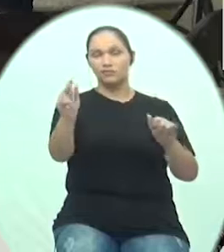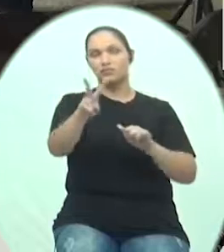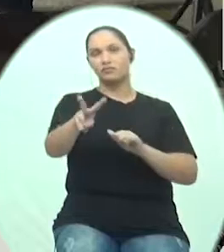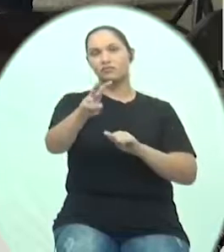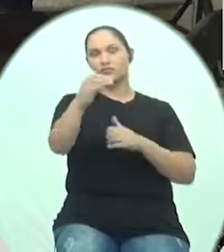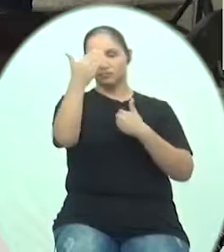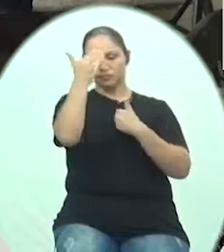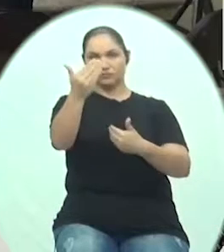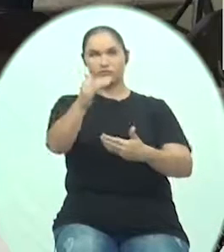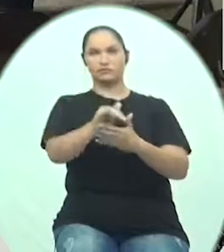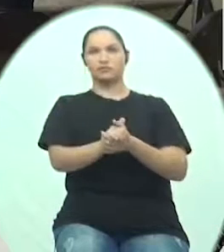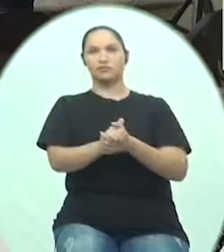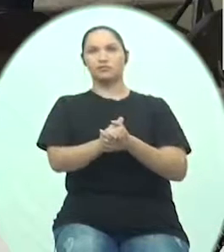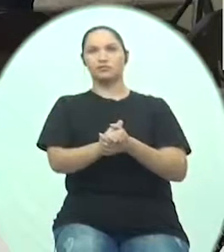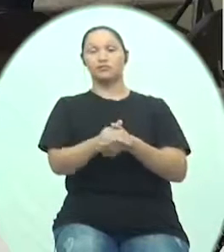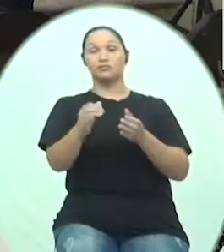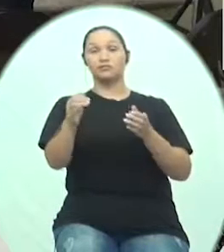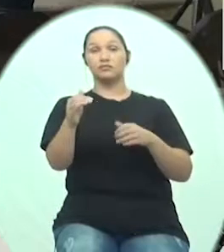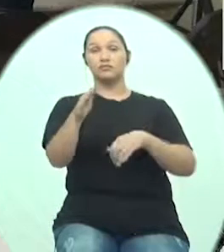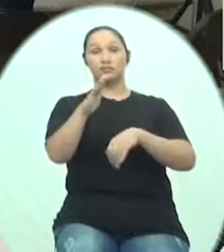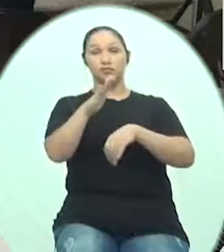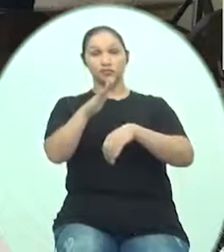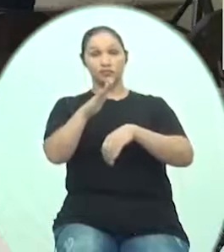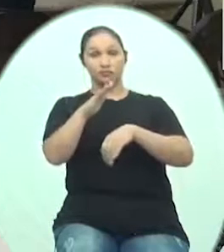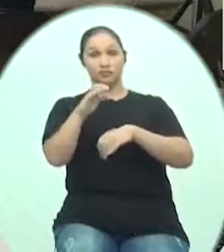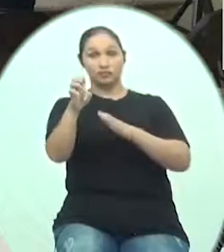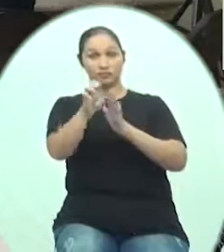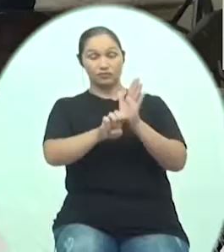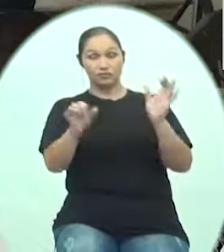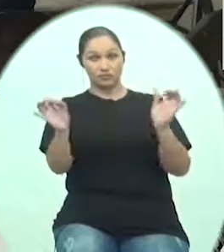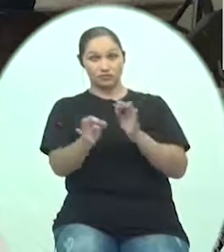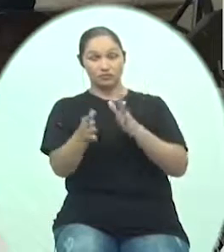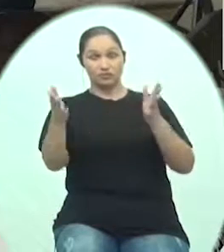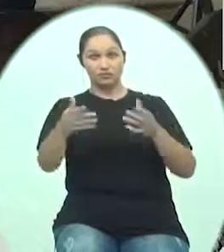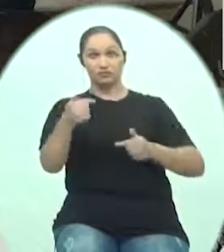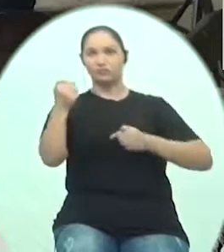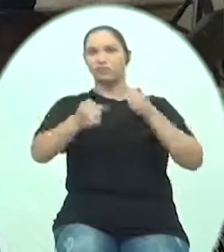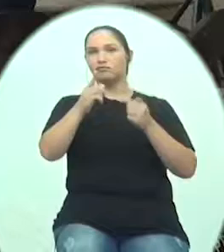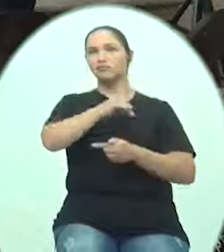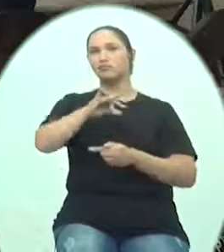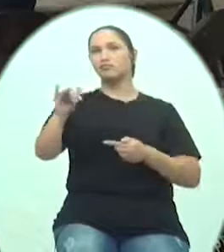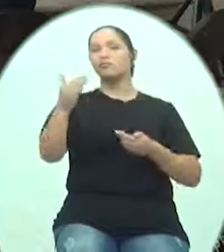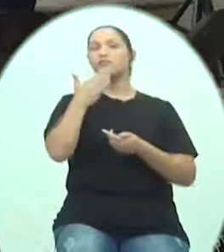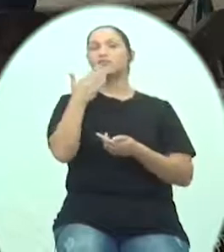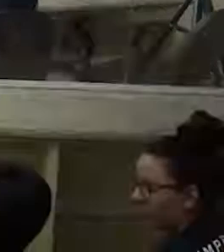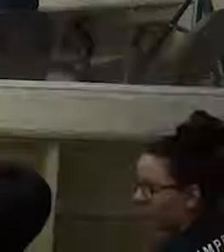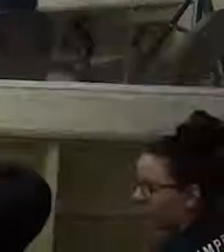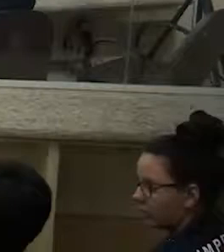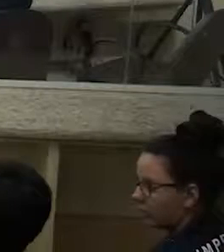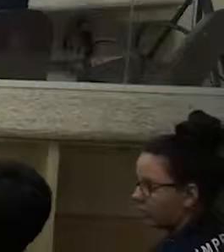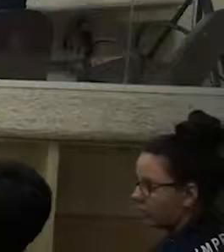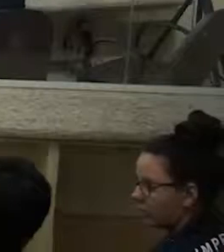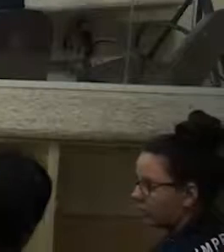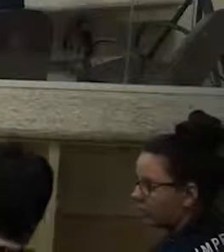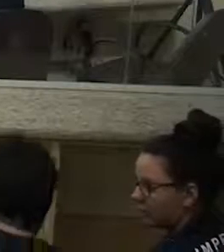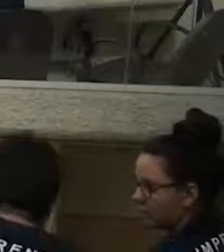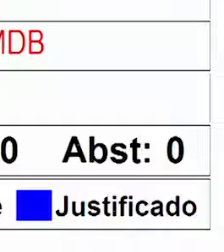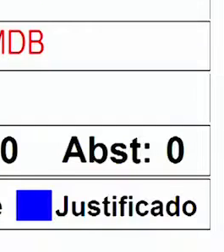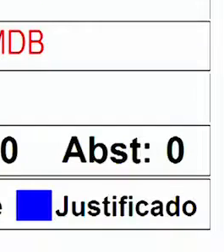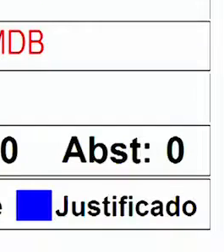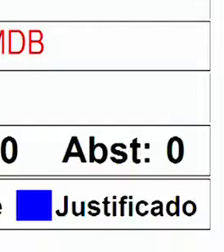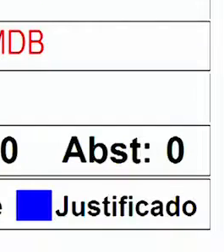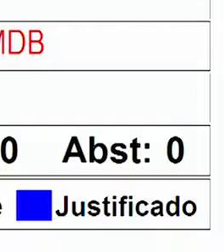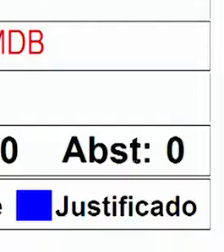Obrigado terminado o grande expediente passamos para a ordem do dia Solicito aos senhores vereadores que façam a confirmação do quórum